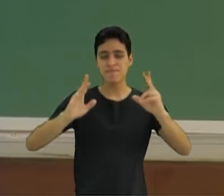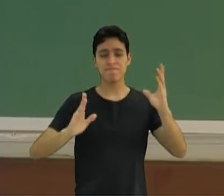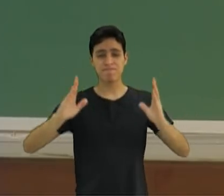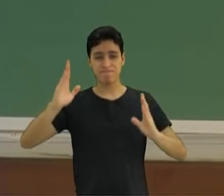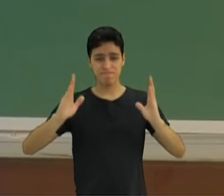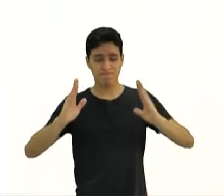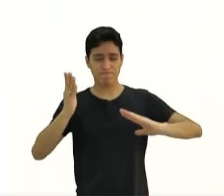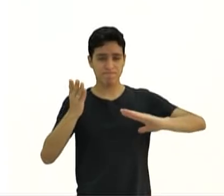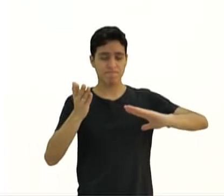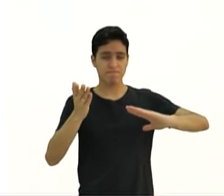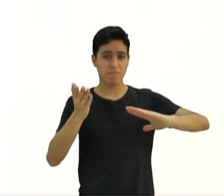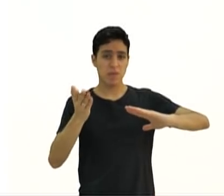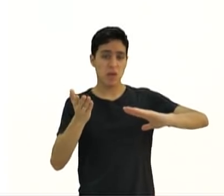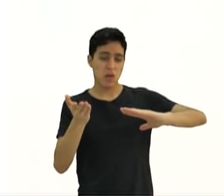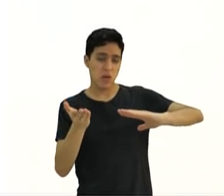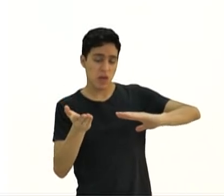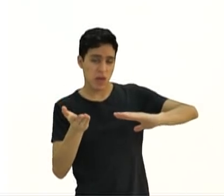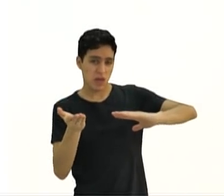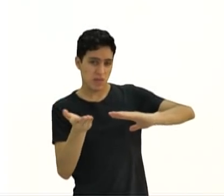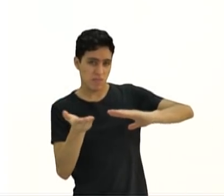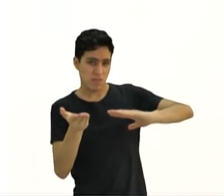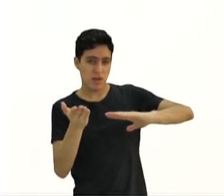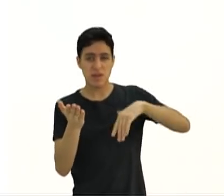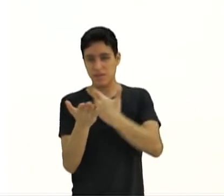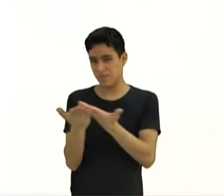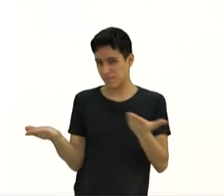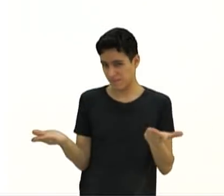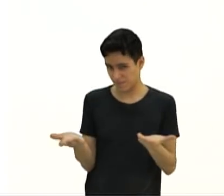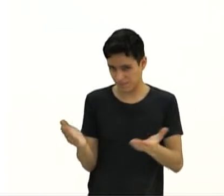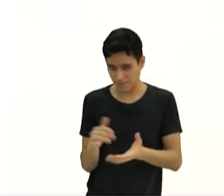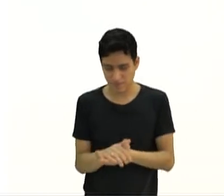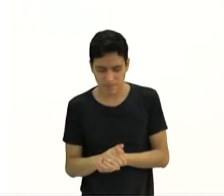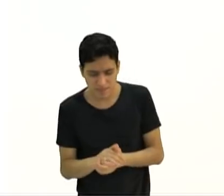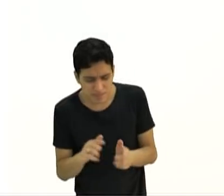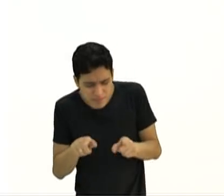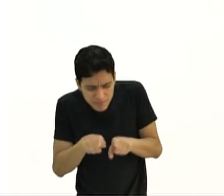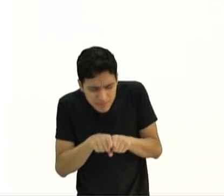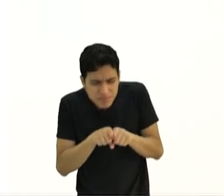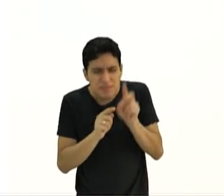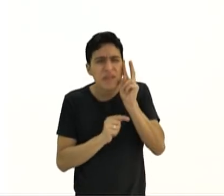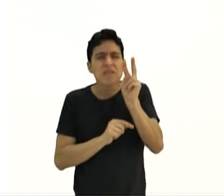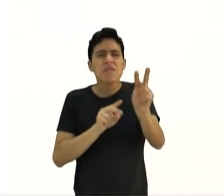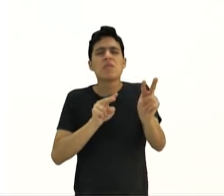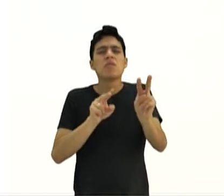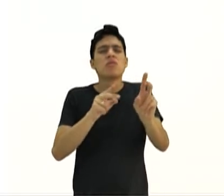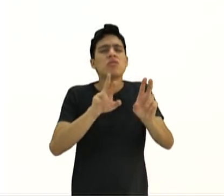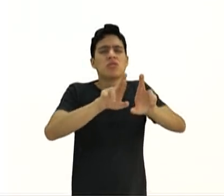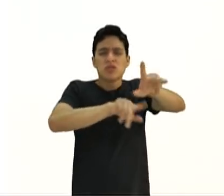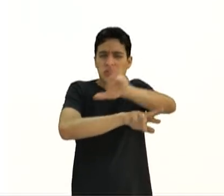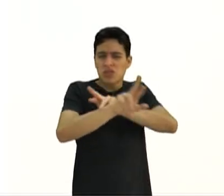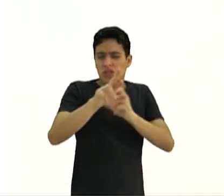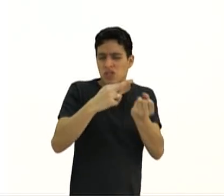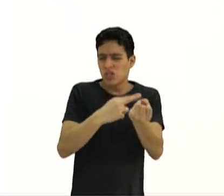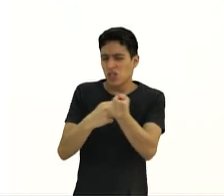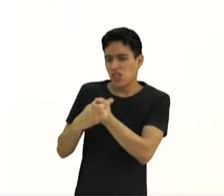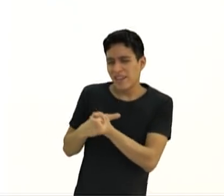1789, até a atualidade. E a gente viu também um pouquinho dos ritmos no Brasil. Estão lembrando? Eu lembro.